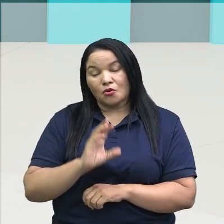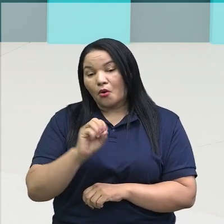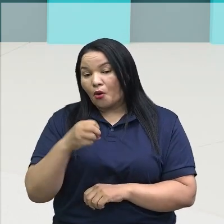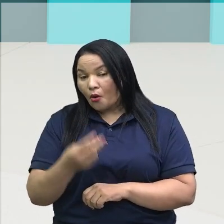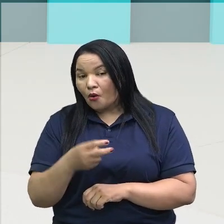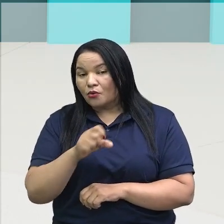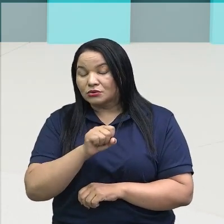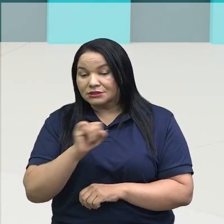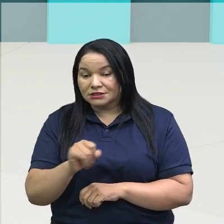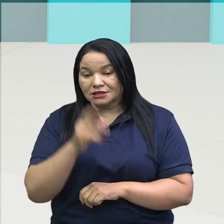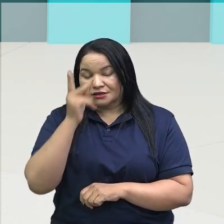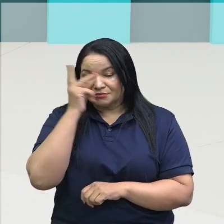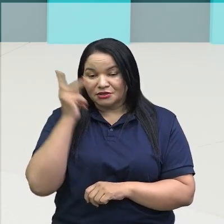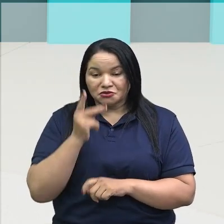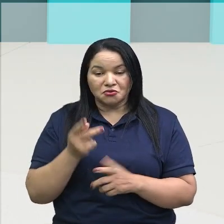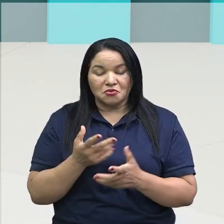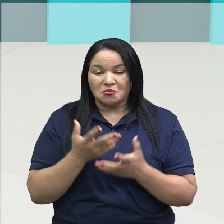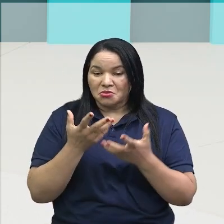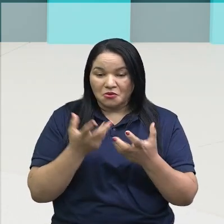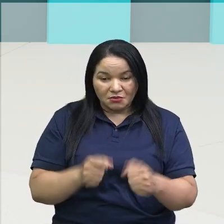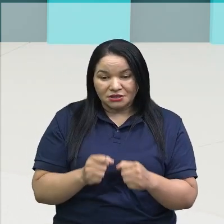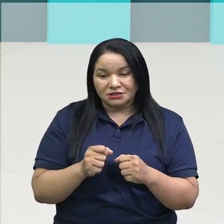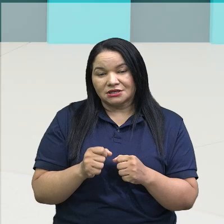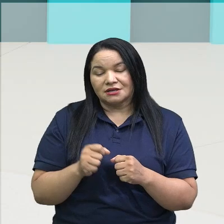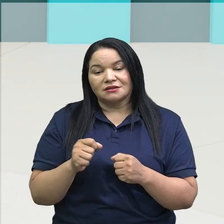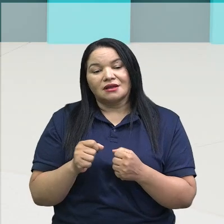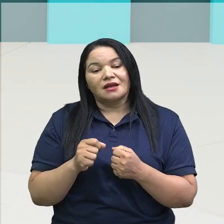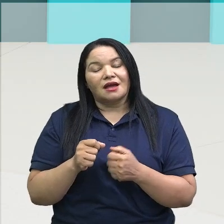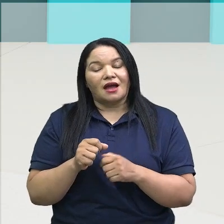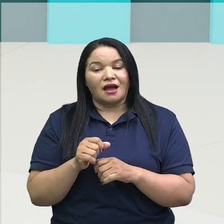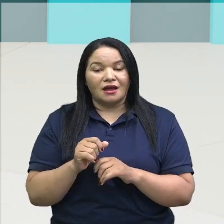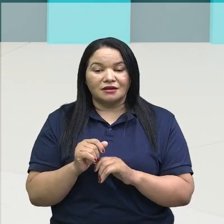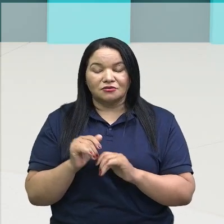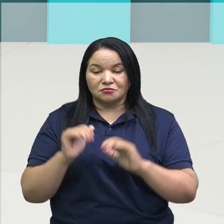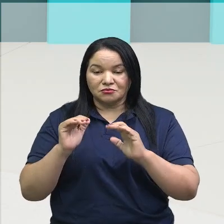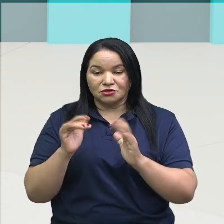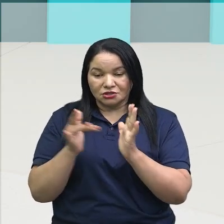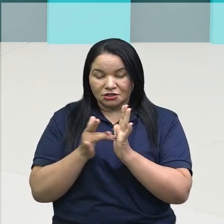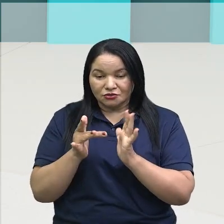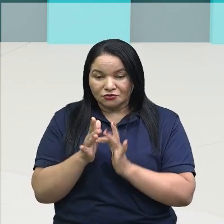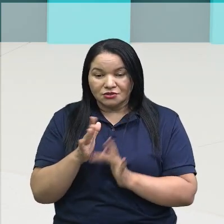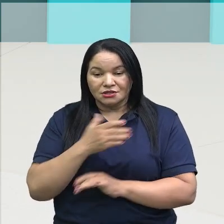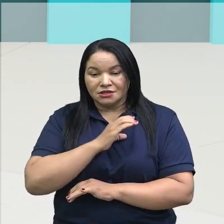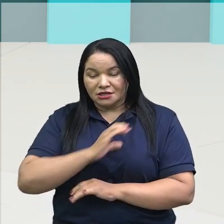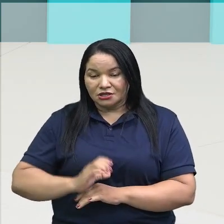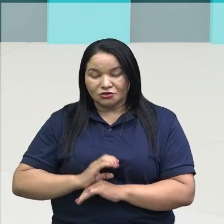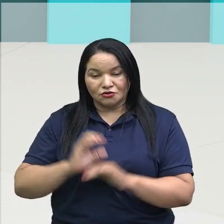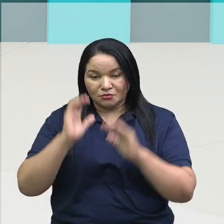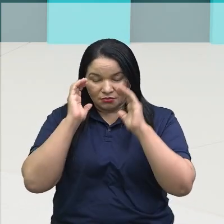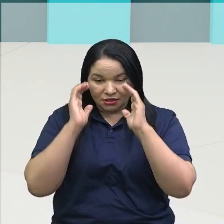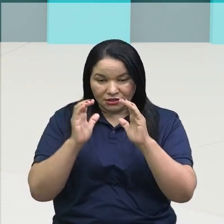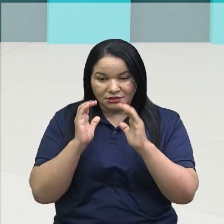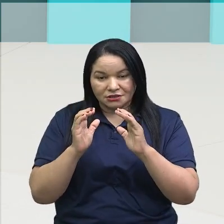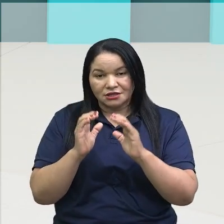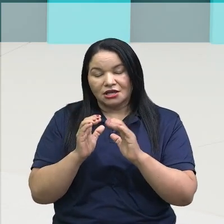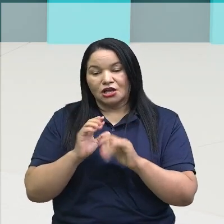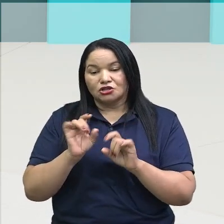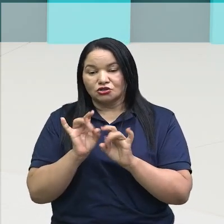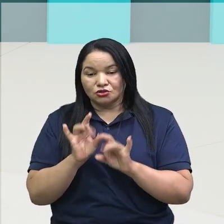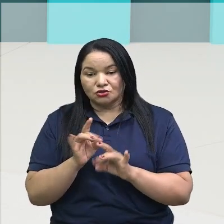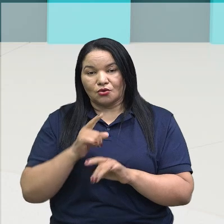deixa salgar e os ouvintes, em vez de servir a Cristo, servem a seus